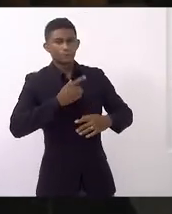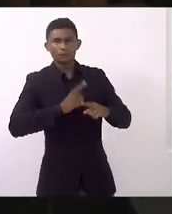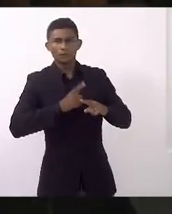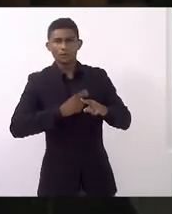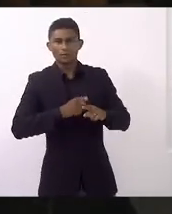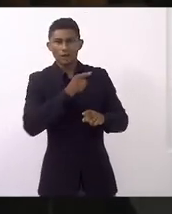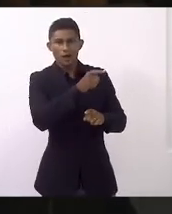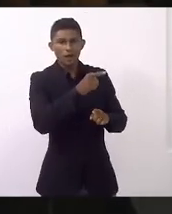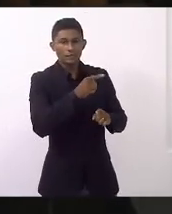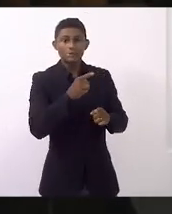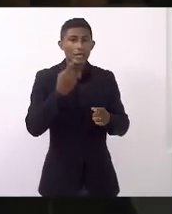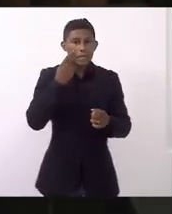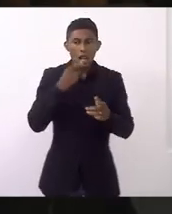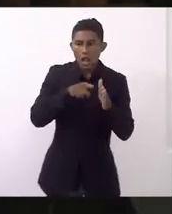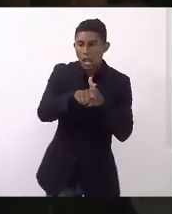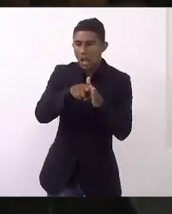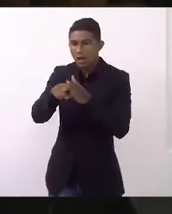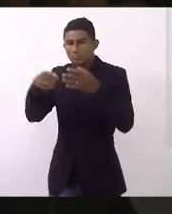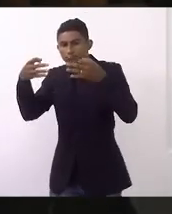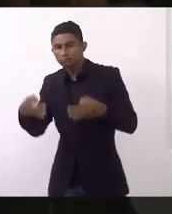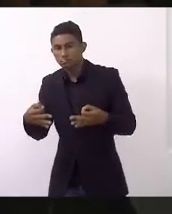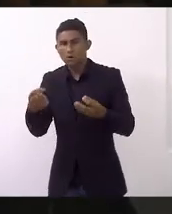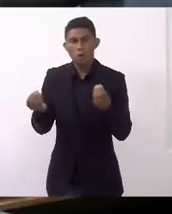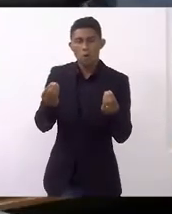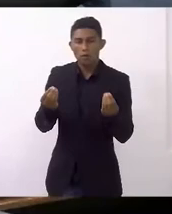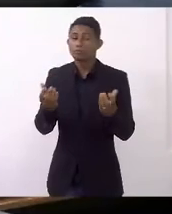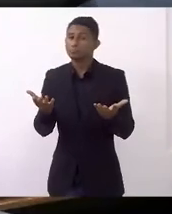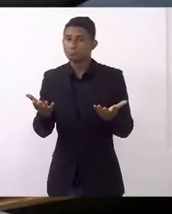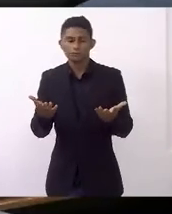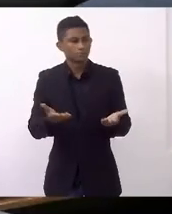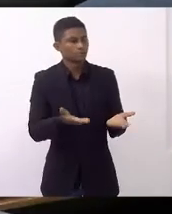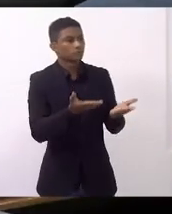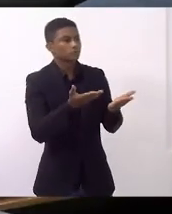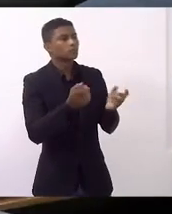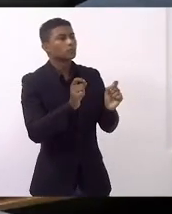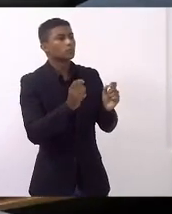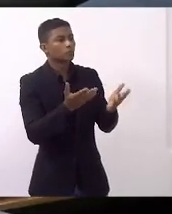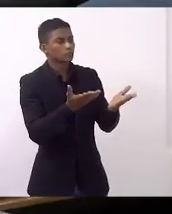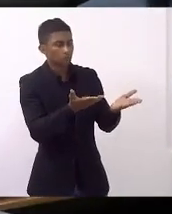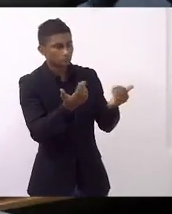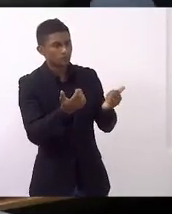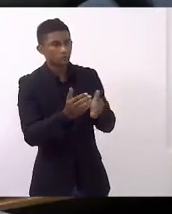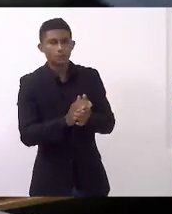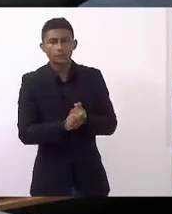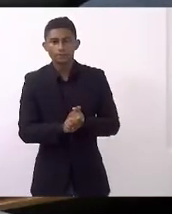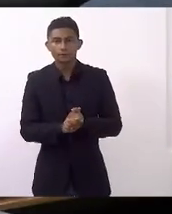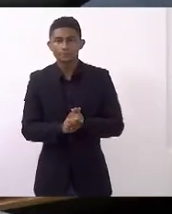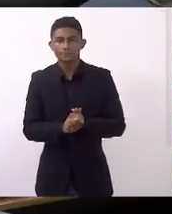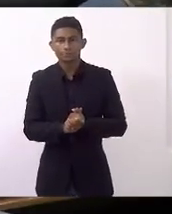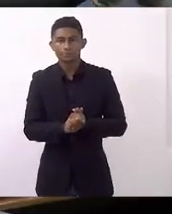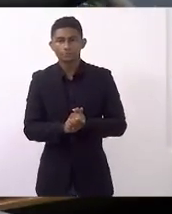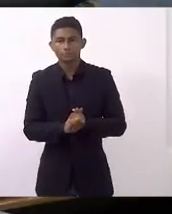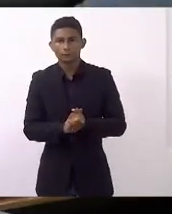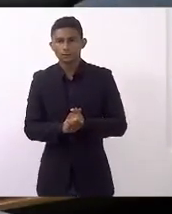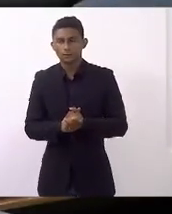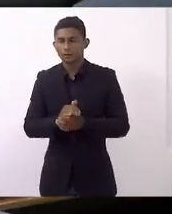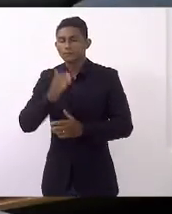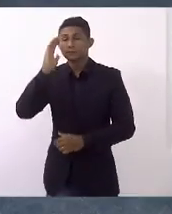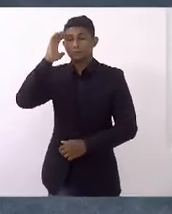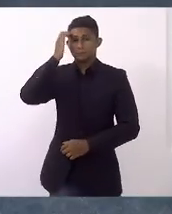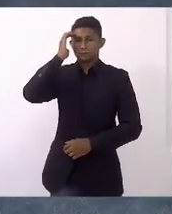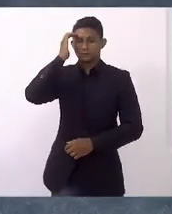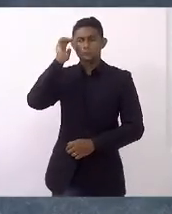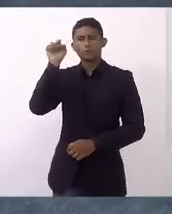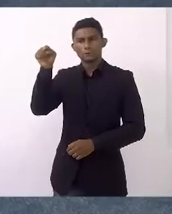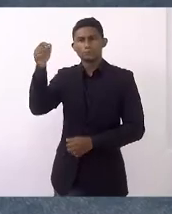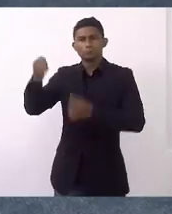hora de autuá-lo. A parte. Que, na verdade, eu compreendo a ideia de Vossa